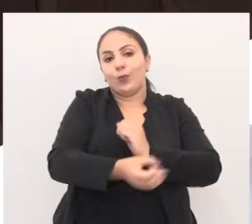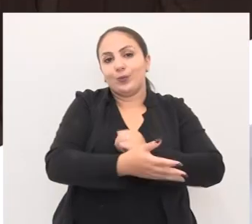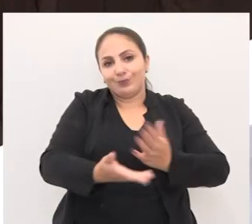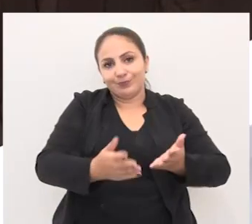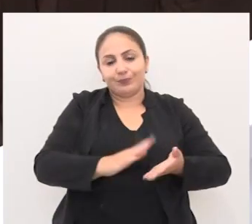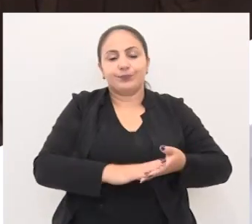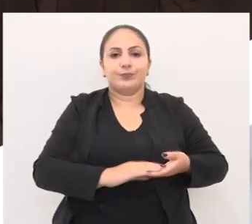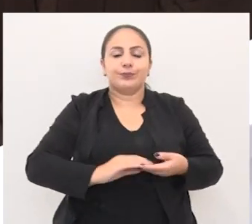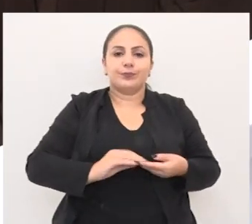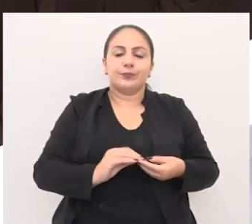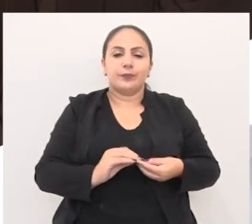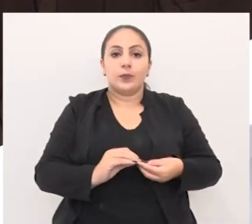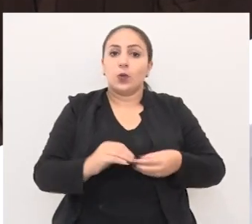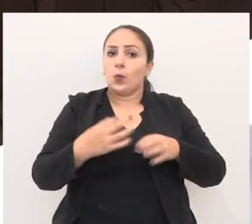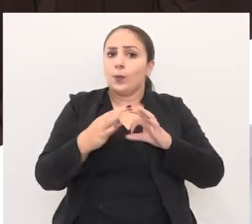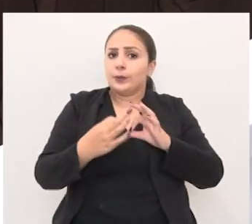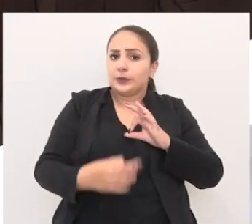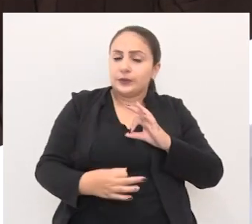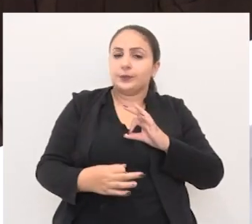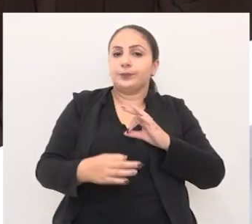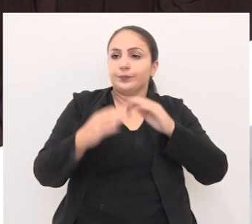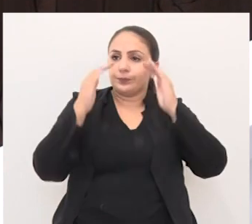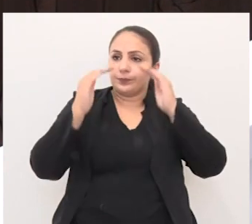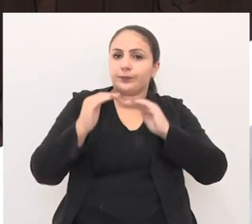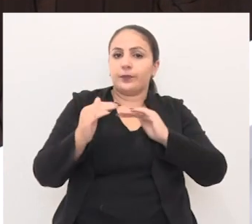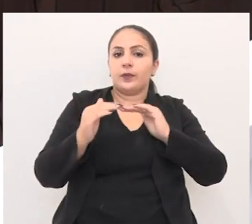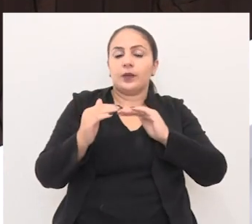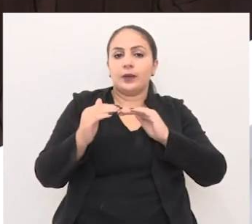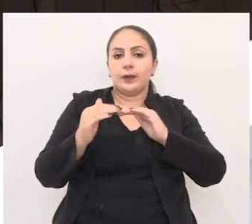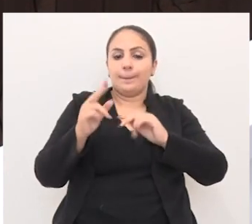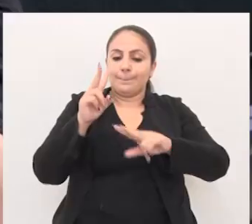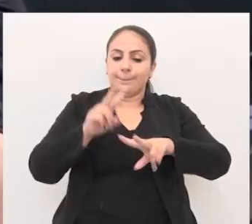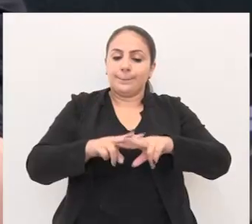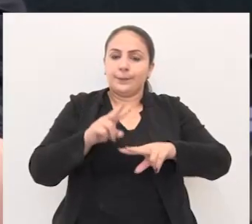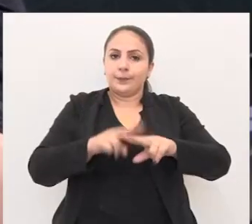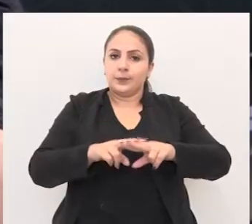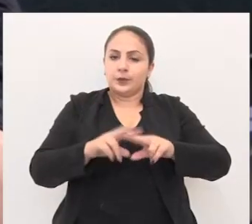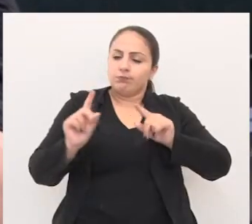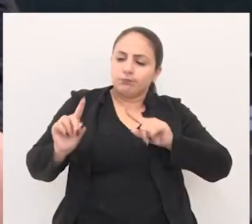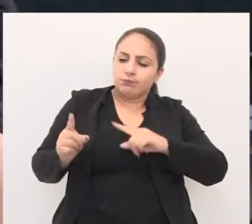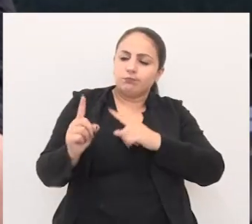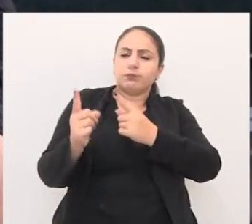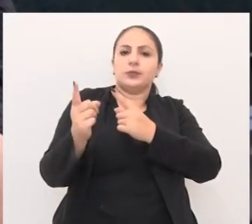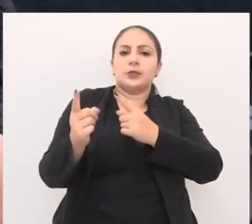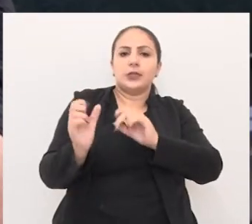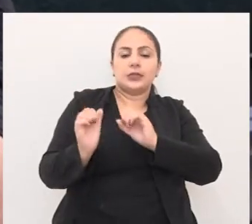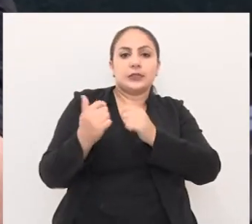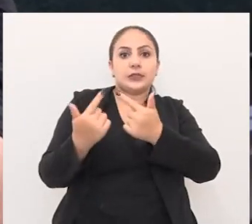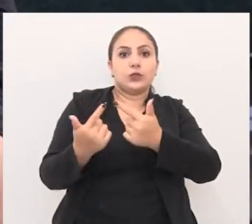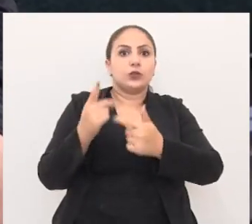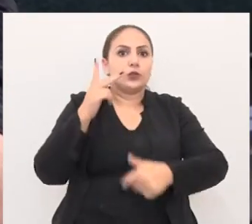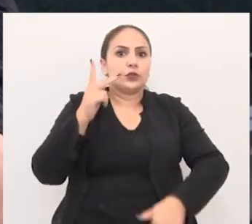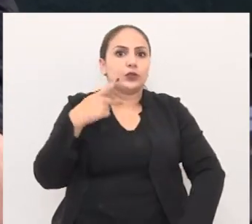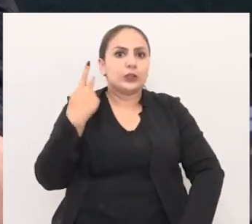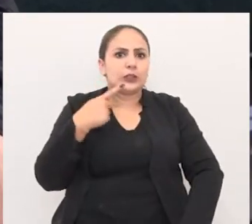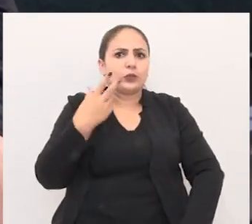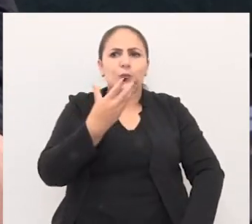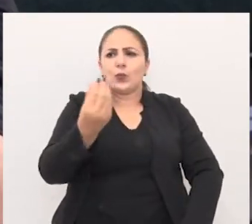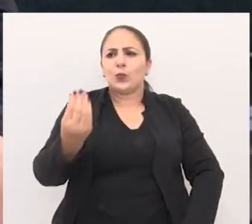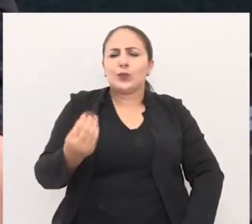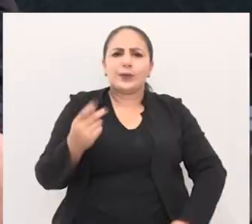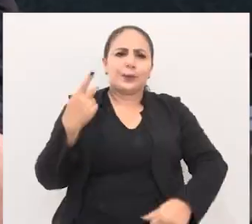tudo. O longo processo para o cumprimento da ordem de prisão provocou a reação de vereadores de